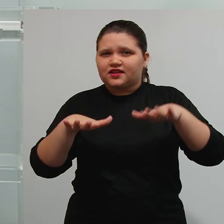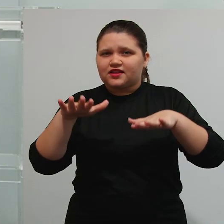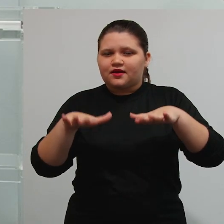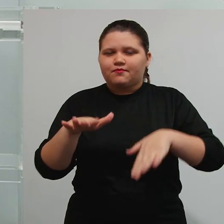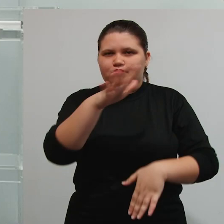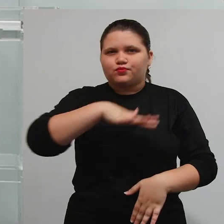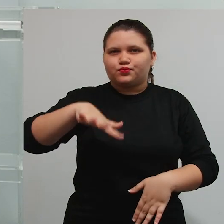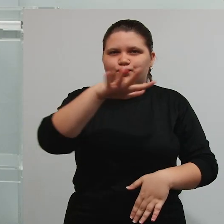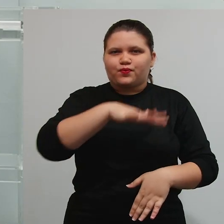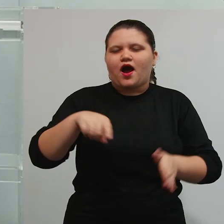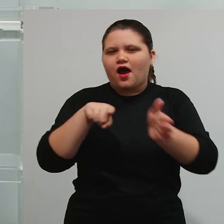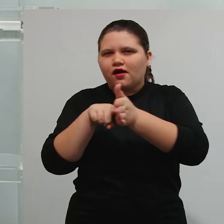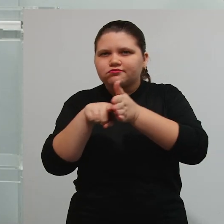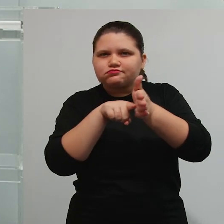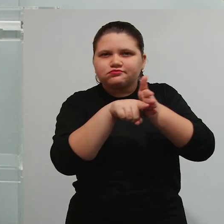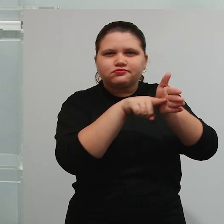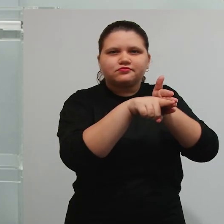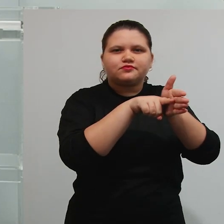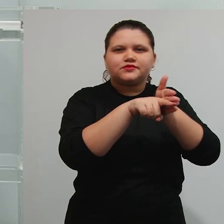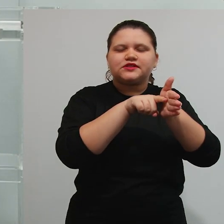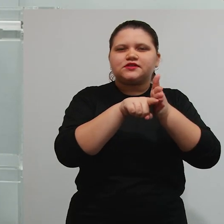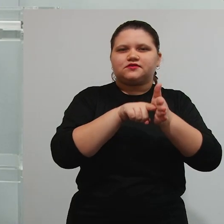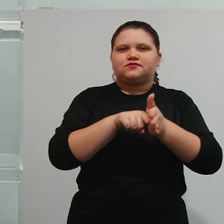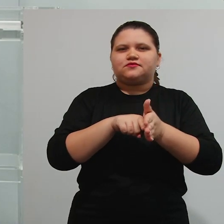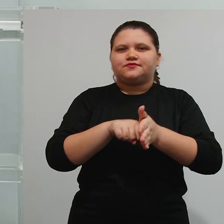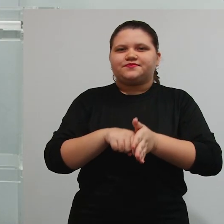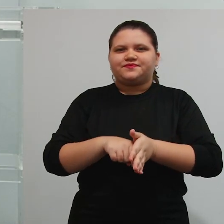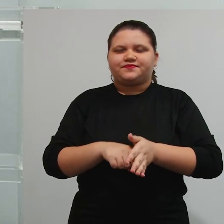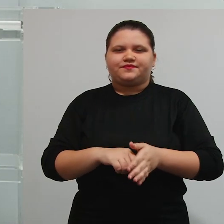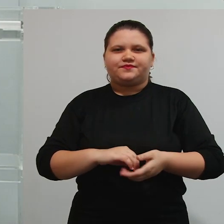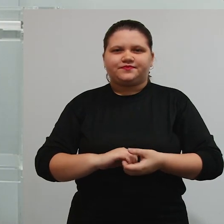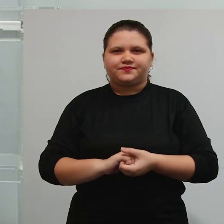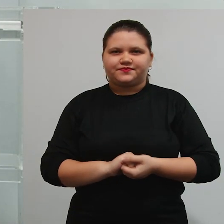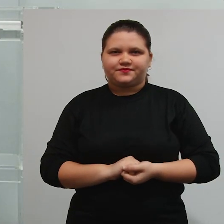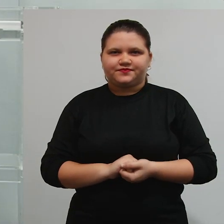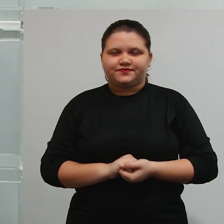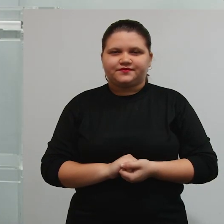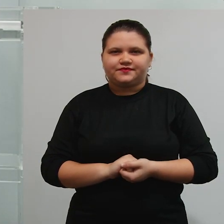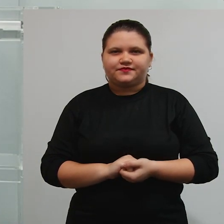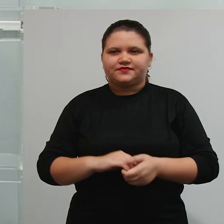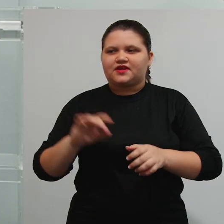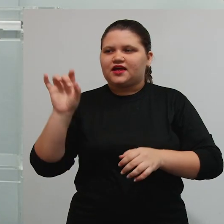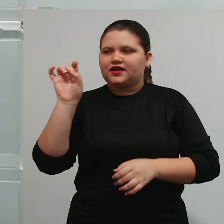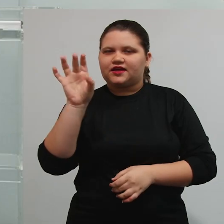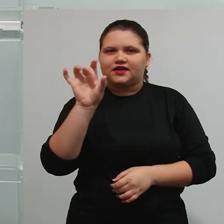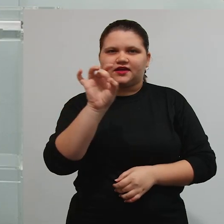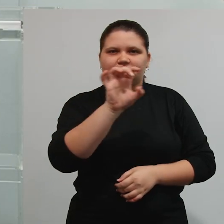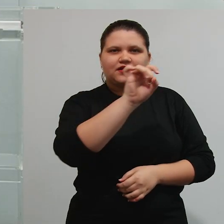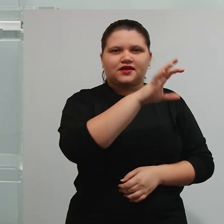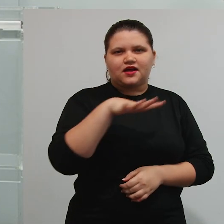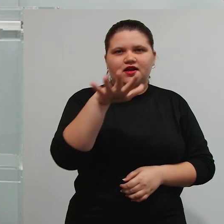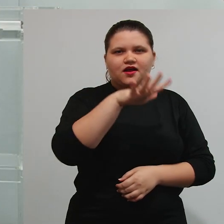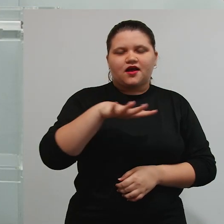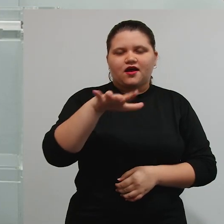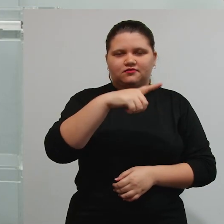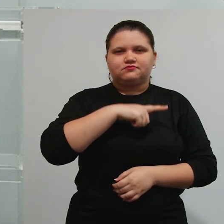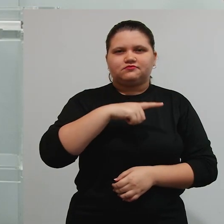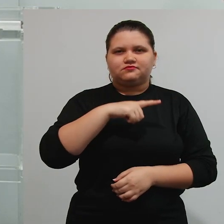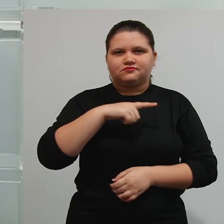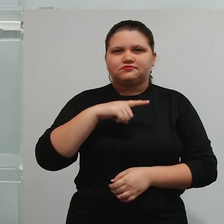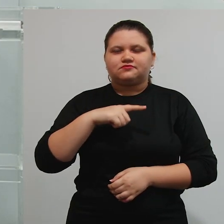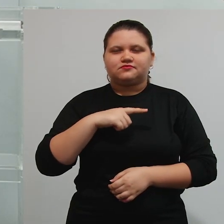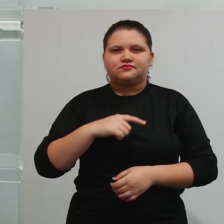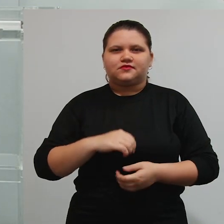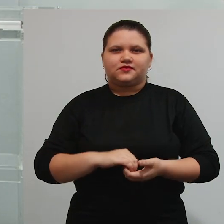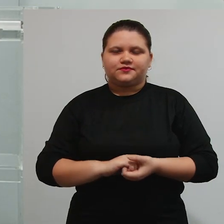ciências biológicas, das ciências humanas, das ciências exatas. Cada área tem aí uma opção a respeito das